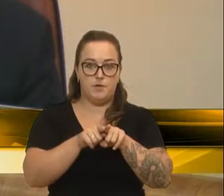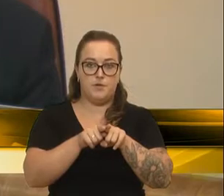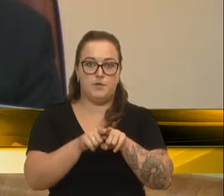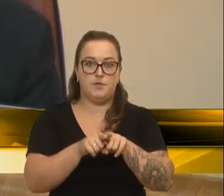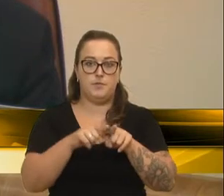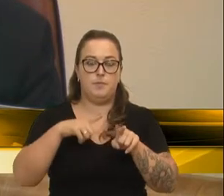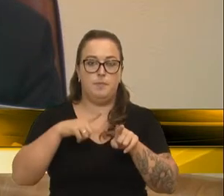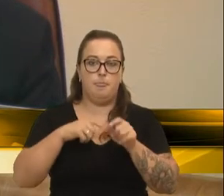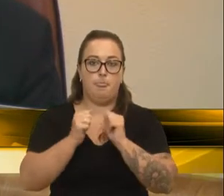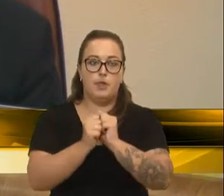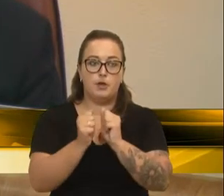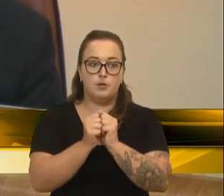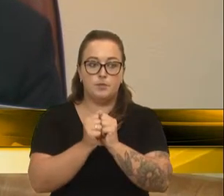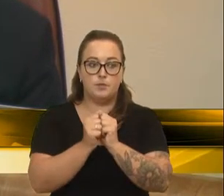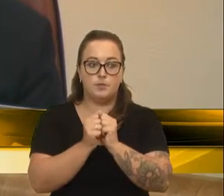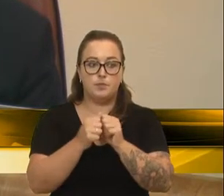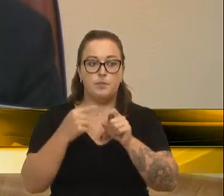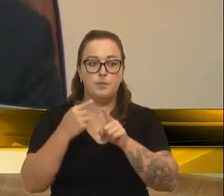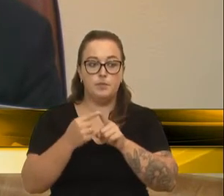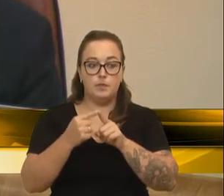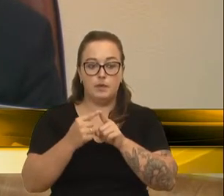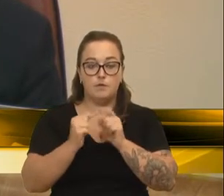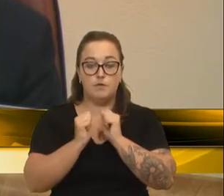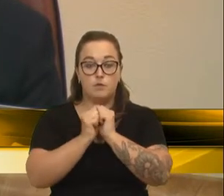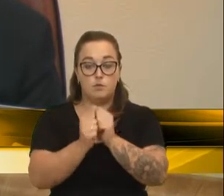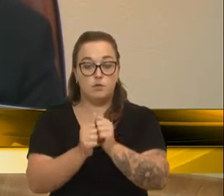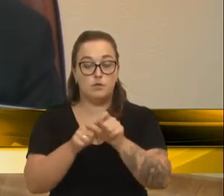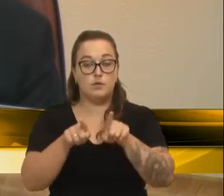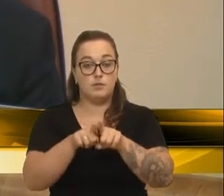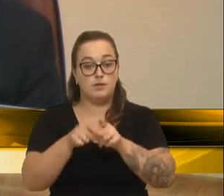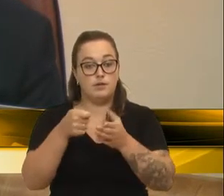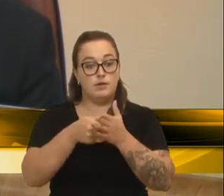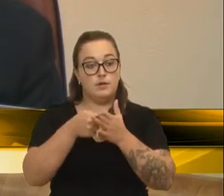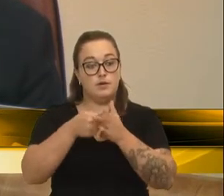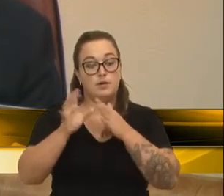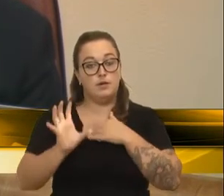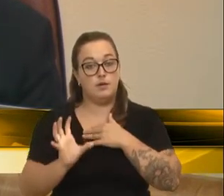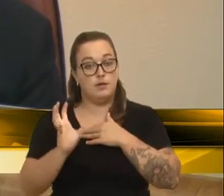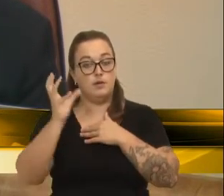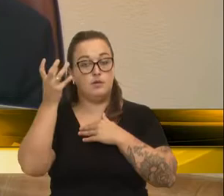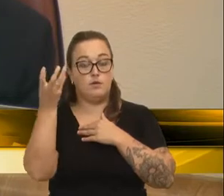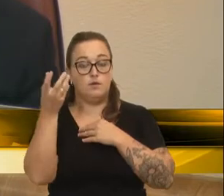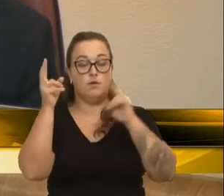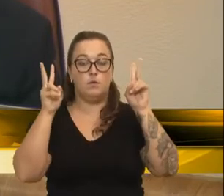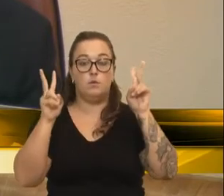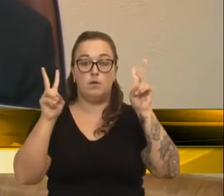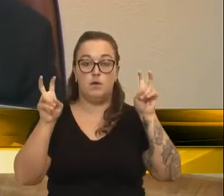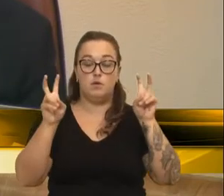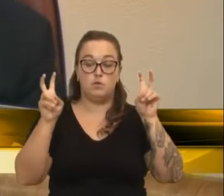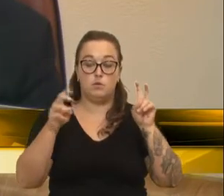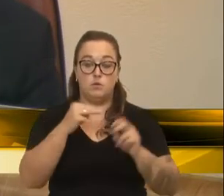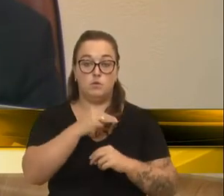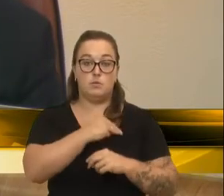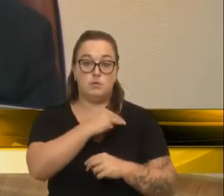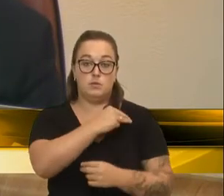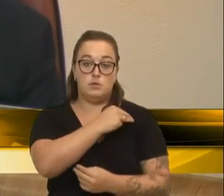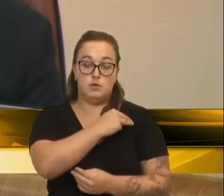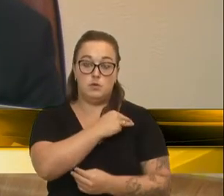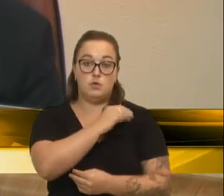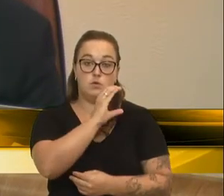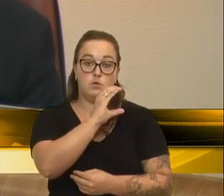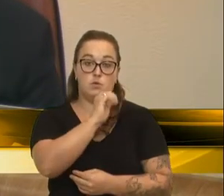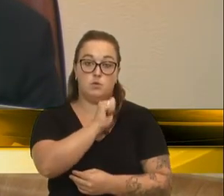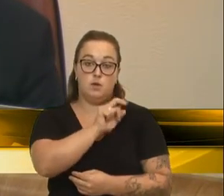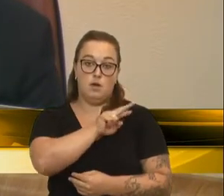2 pontos. E vamos também tentar resolver a questão trazida pelo ministro Carlos Alberto